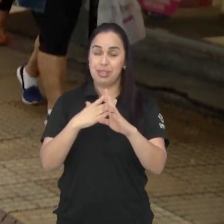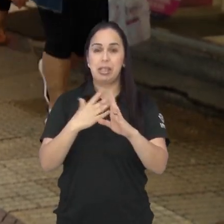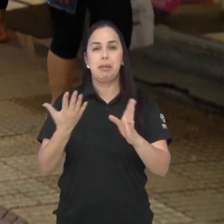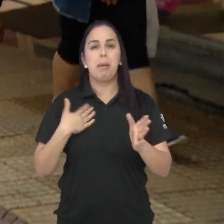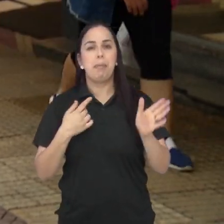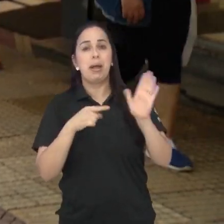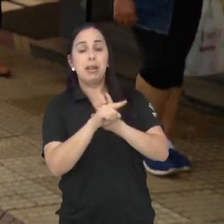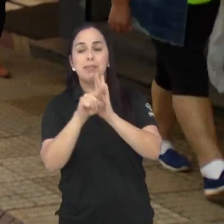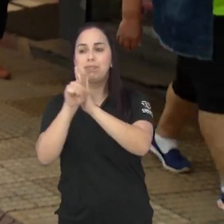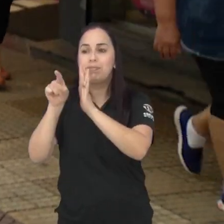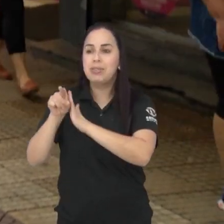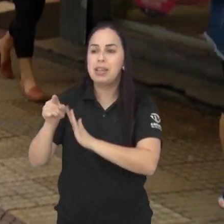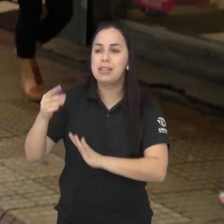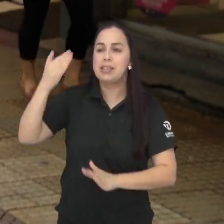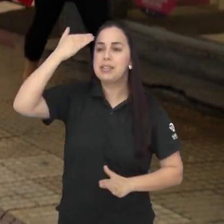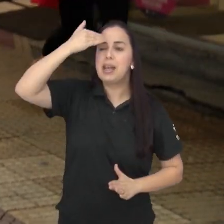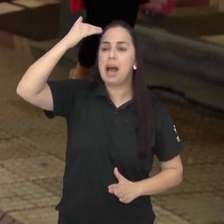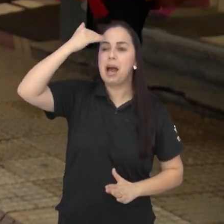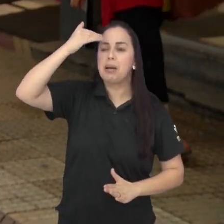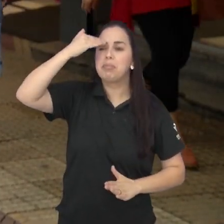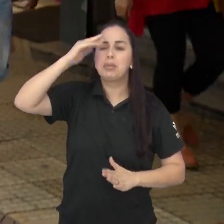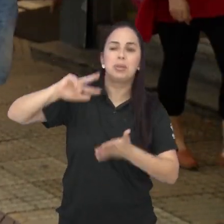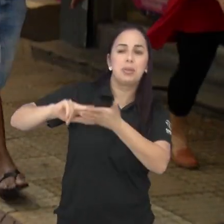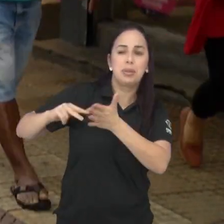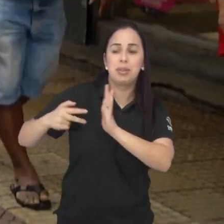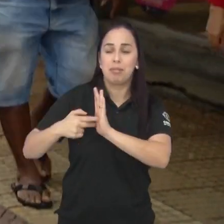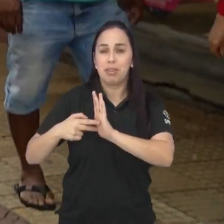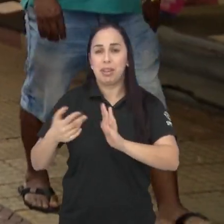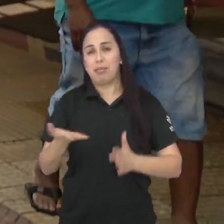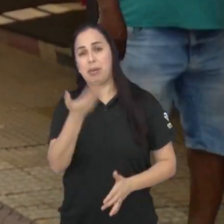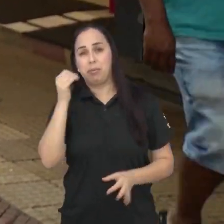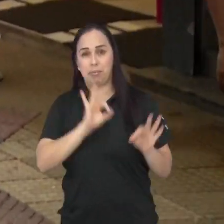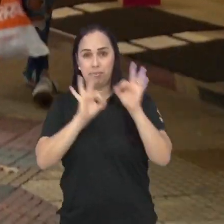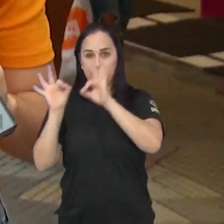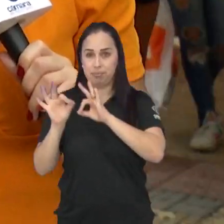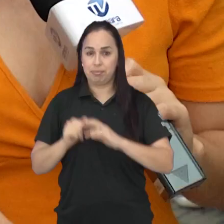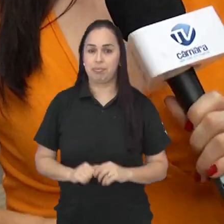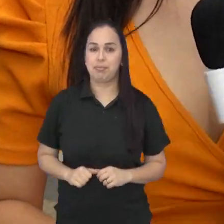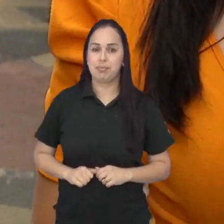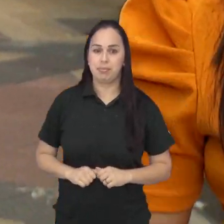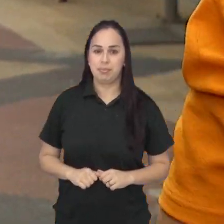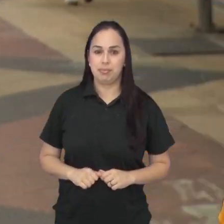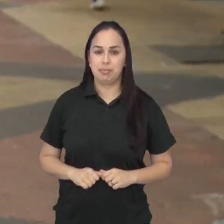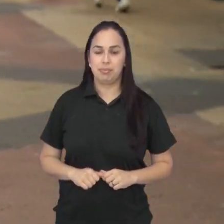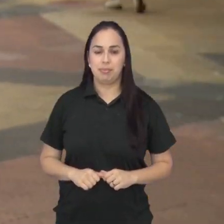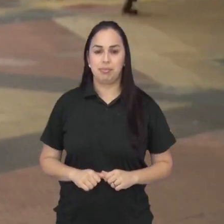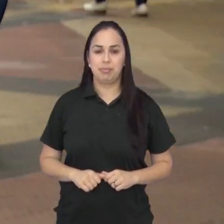para saber se as pessoas estão por dentro desse tema. Então vamos conferir?